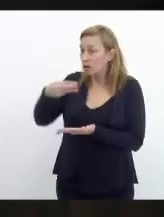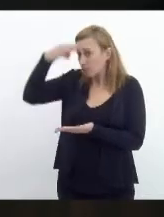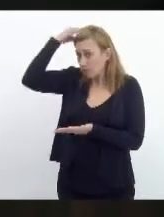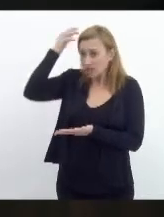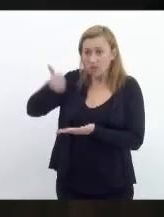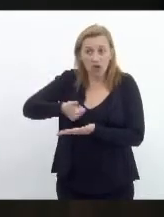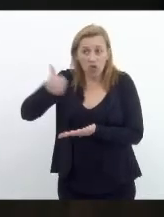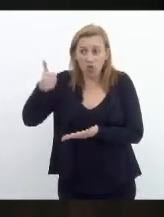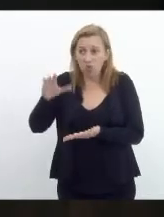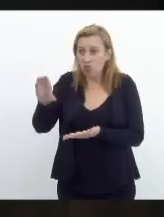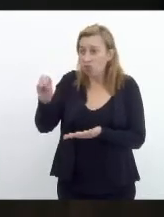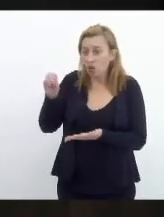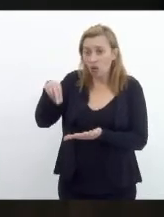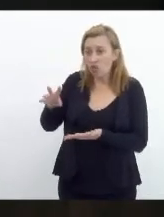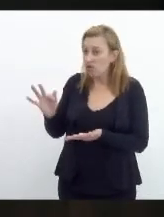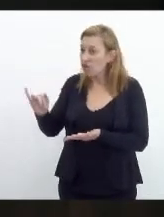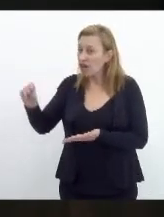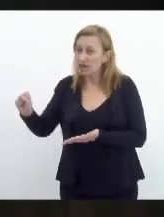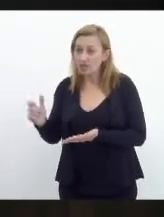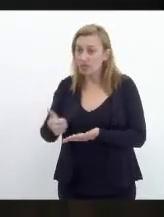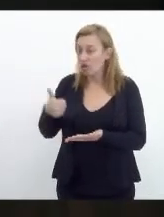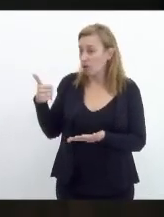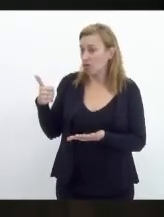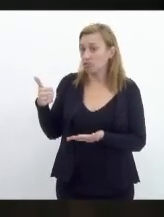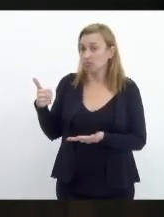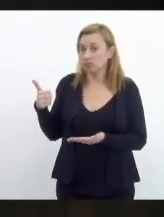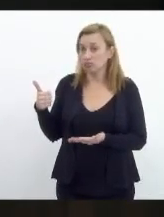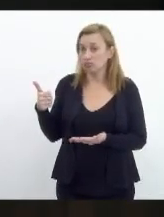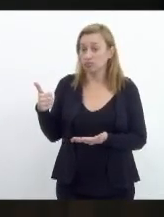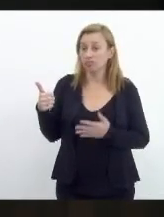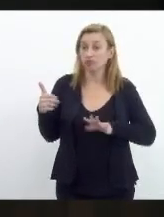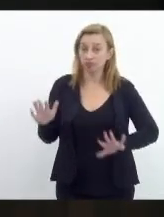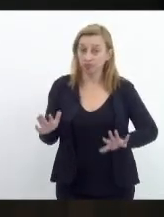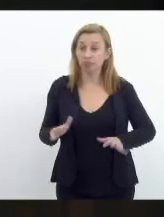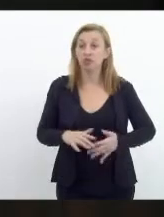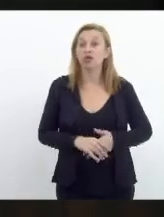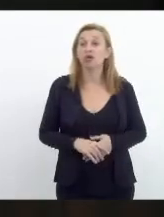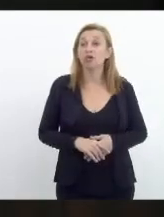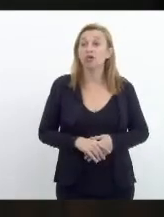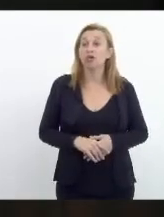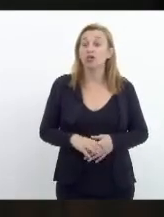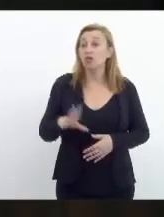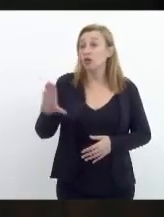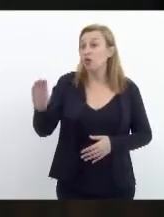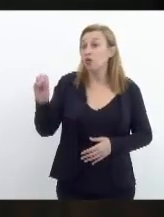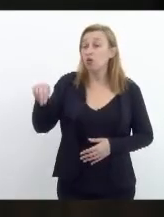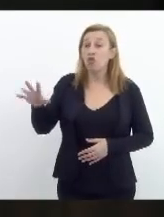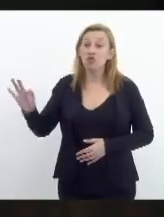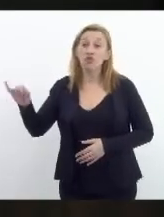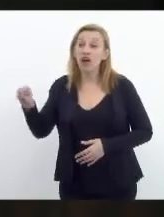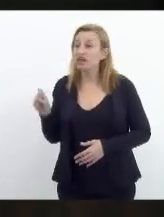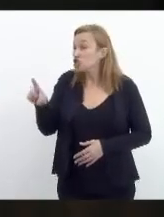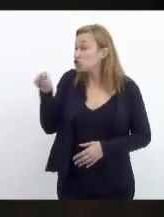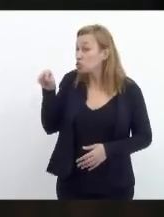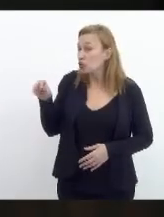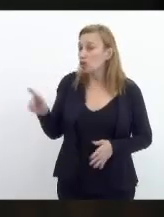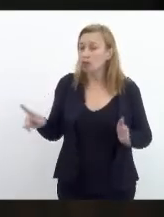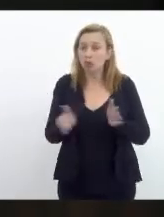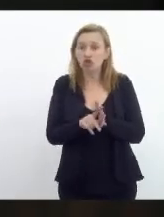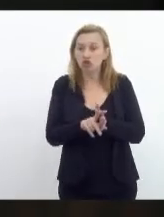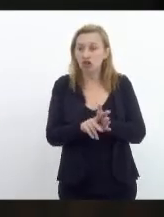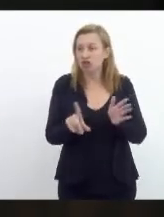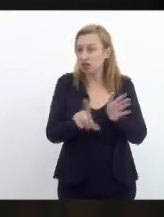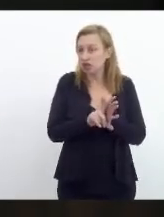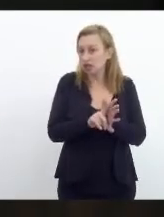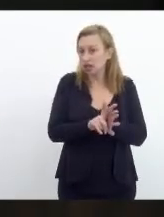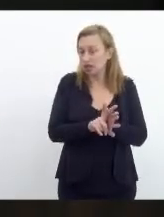do CONFAS, a partir da CONFAS. Vai valer o CONFAS. De... Fica tem condicionado... Ao CONFAS. Ao CONFAS, da mesma forma. É um projeto de lei